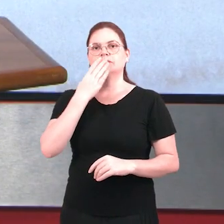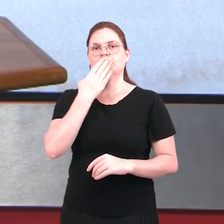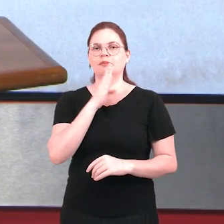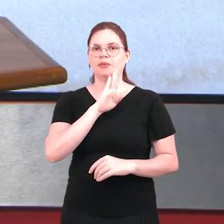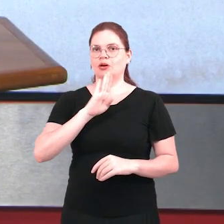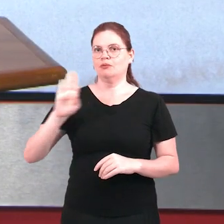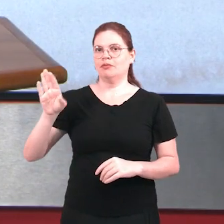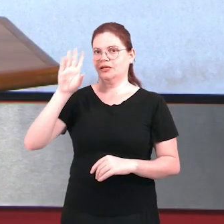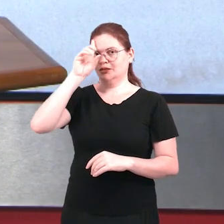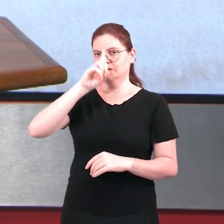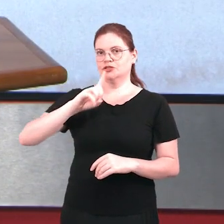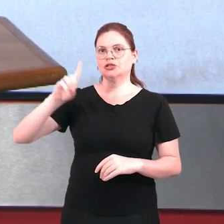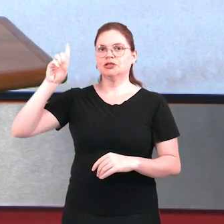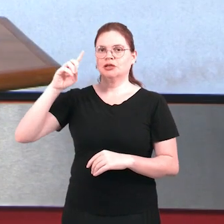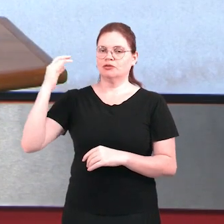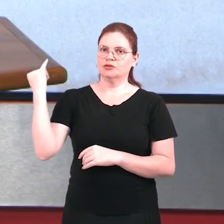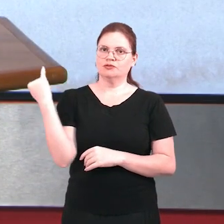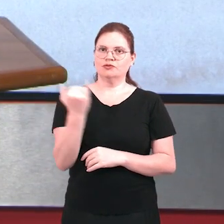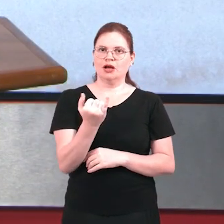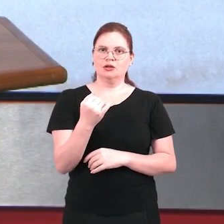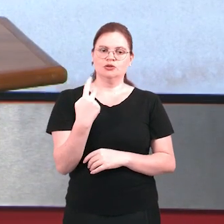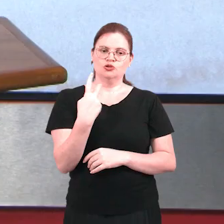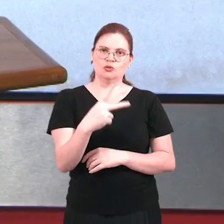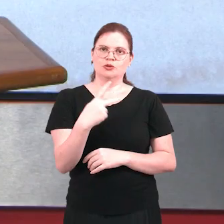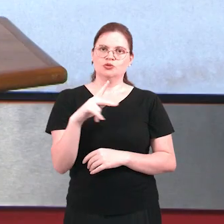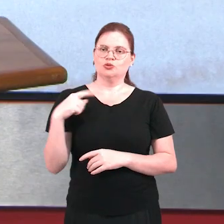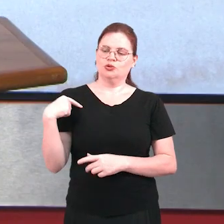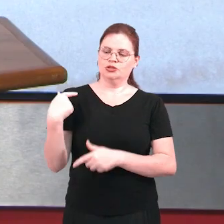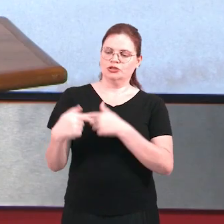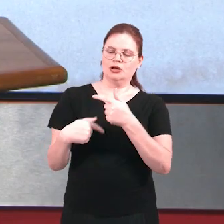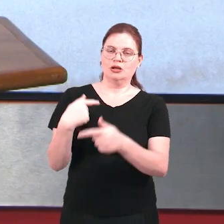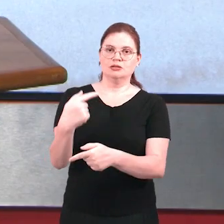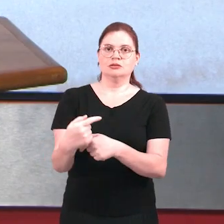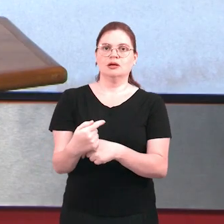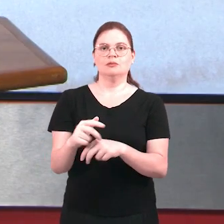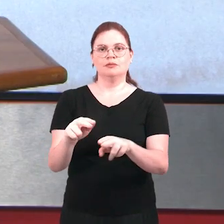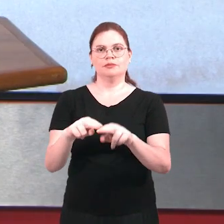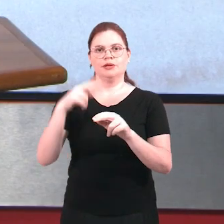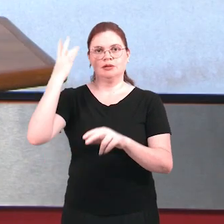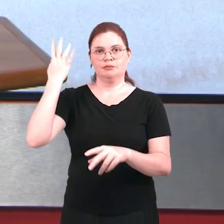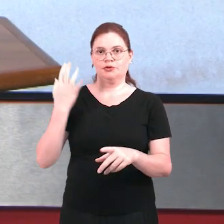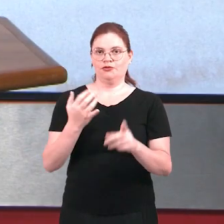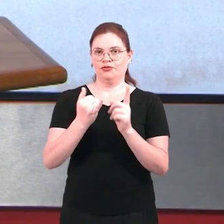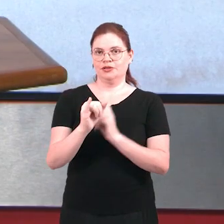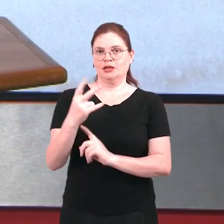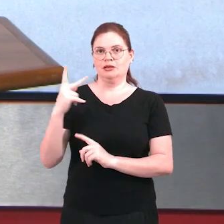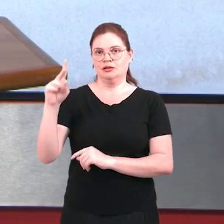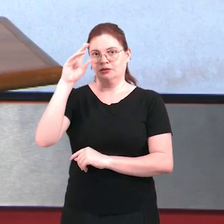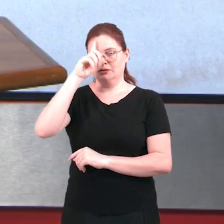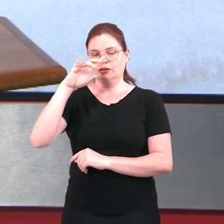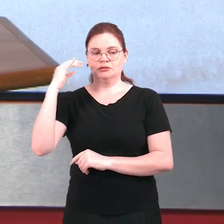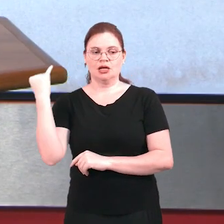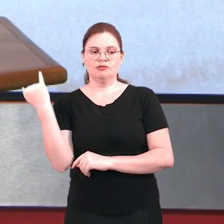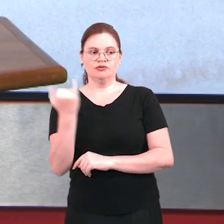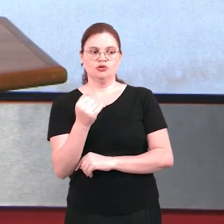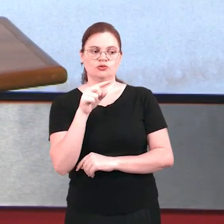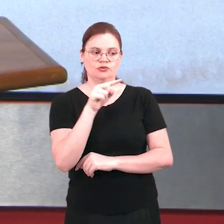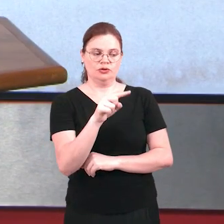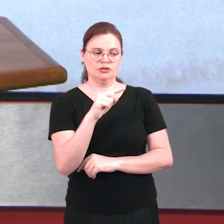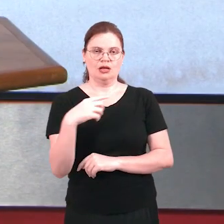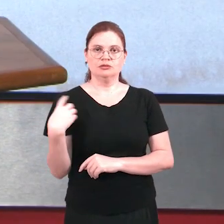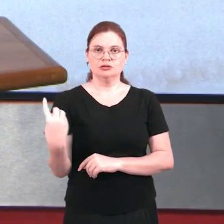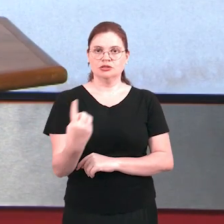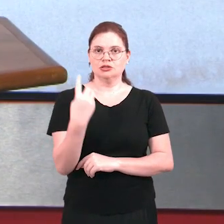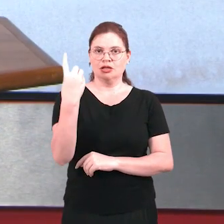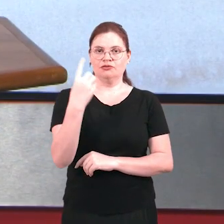davídica perene sobre a casa de Israel. E por profecia, Deus anunciou que de